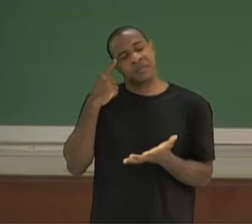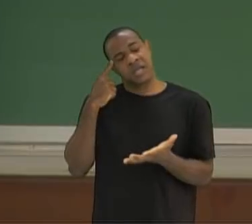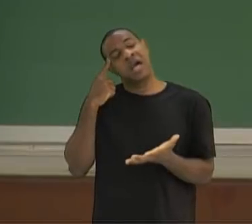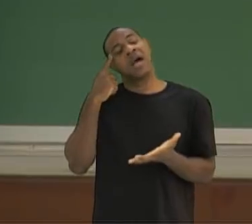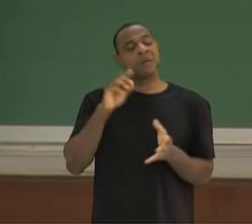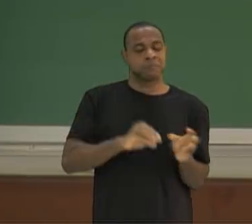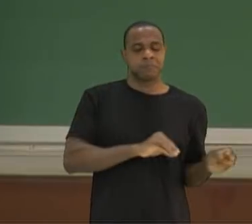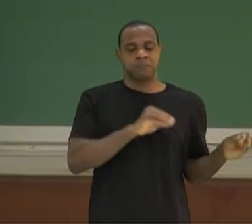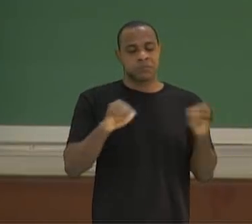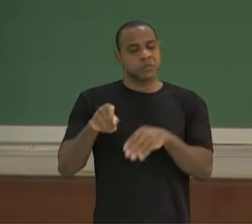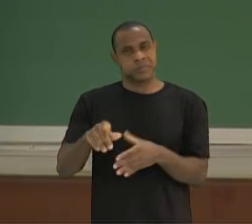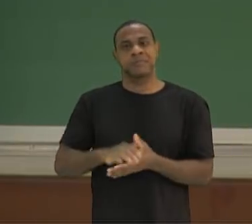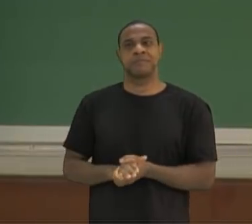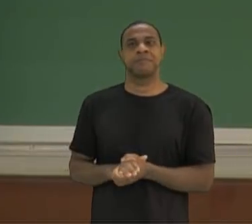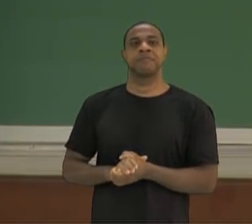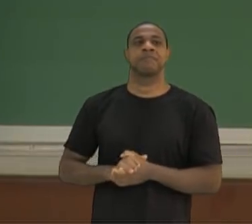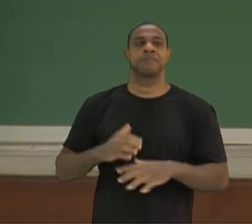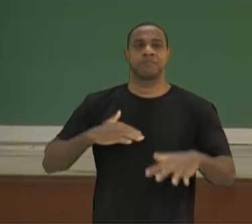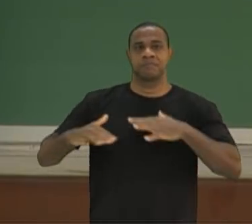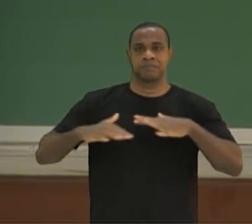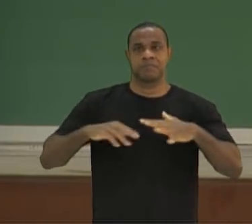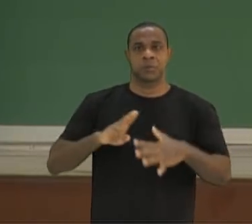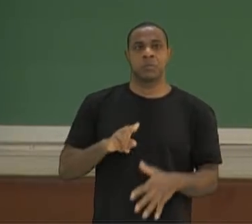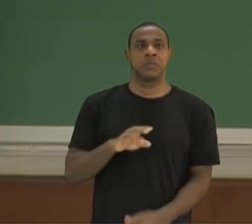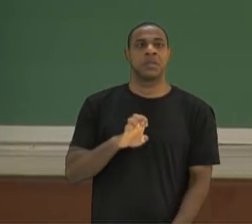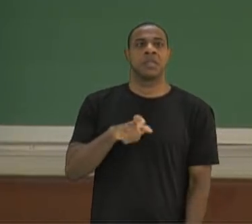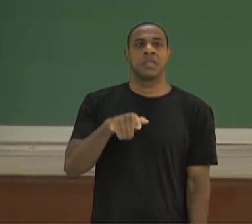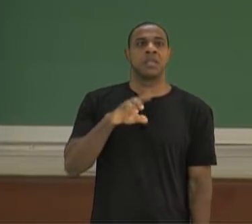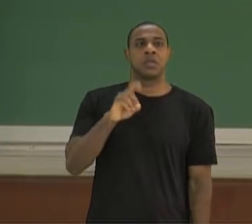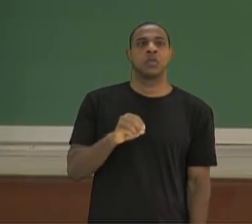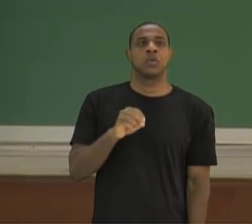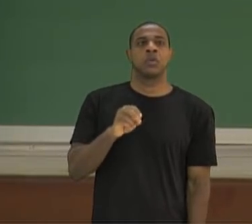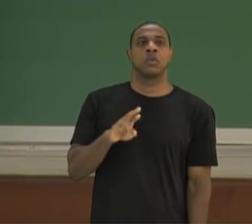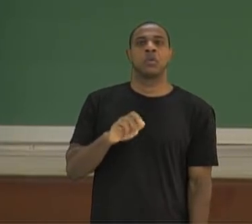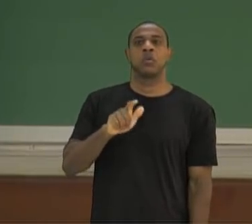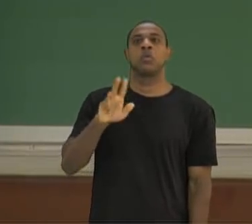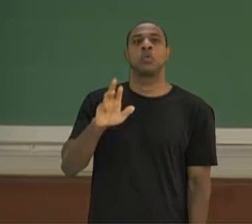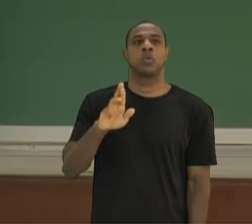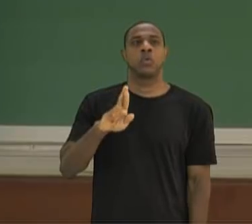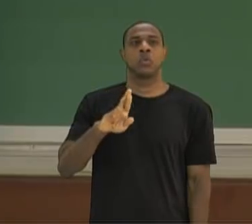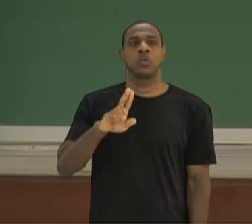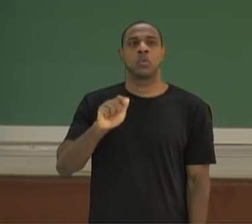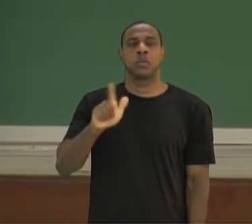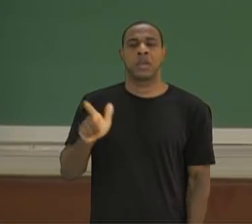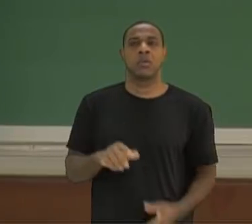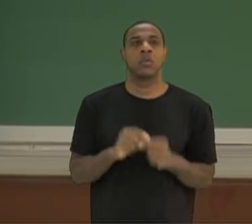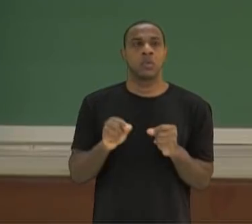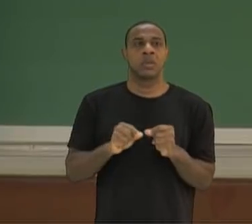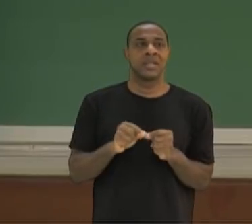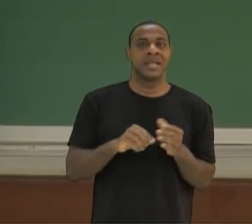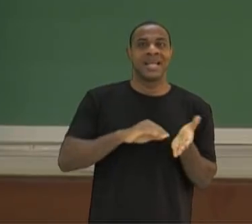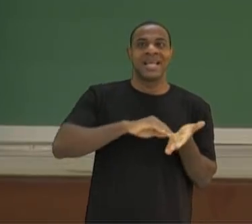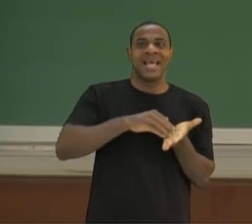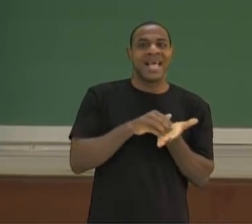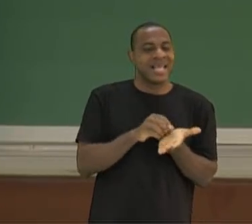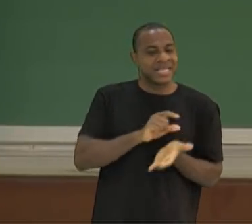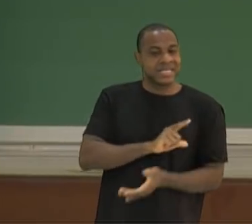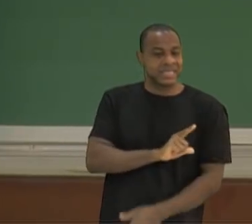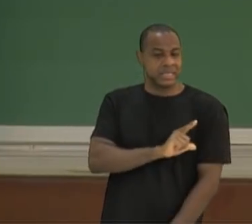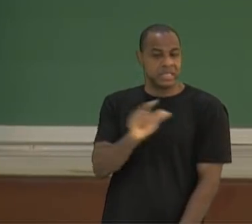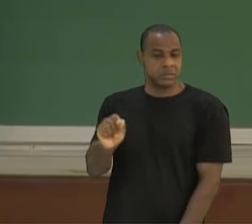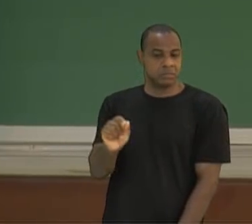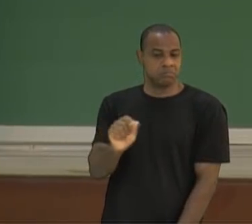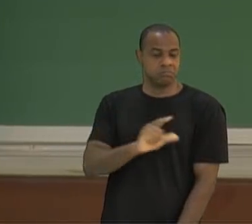também, através de um movimento ali chamado de êxodo rural. O que a palavrinha êxodo é? No sentido de saída.